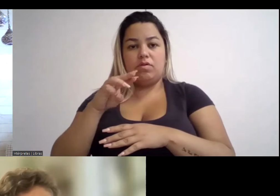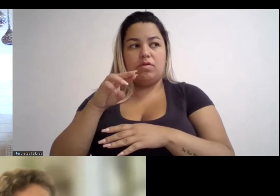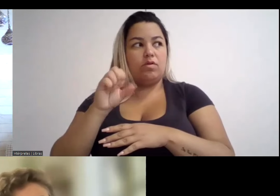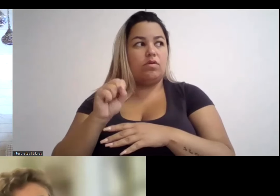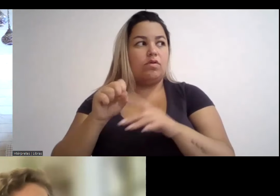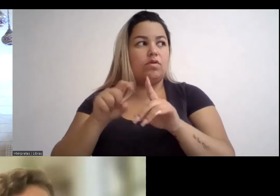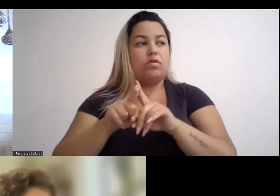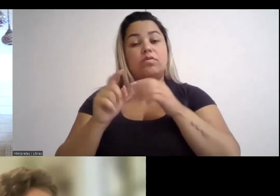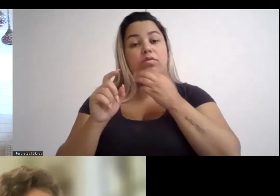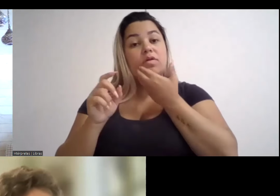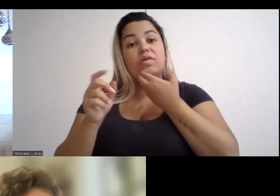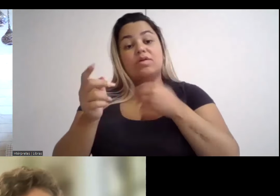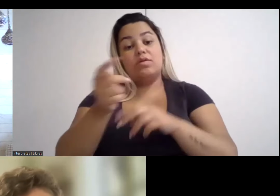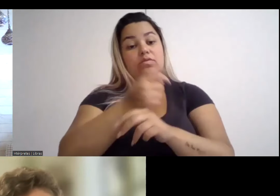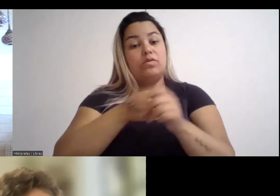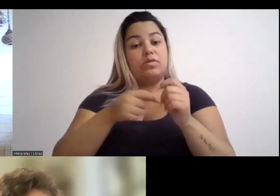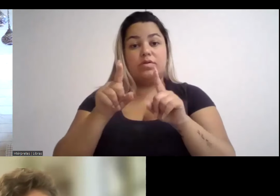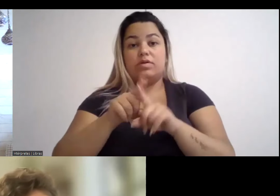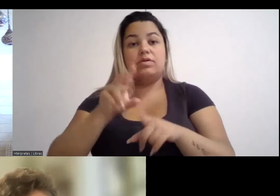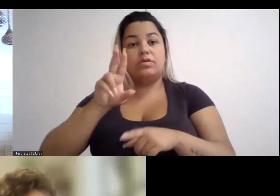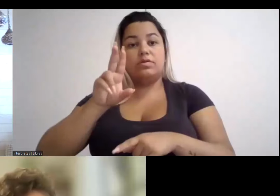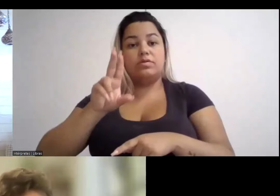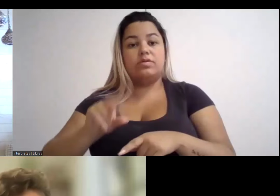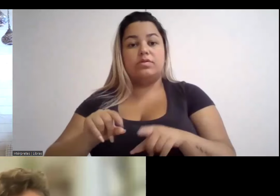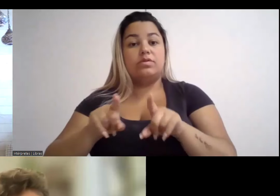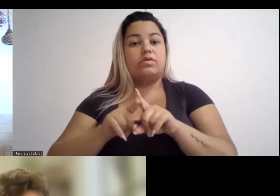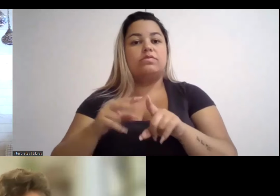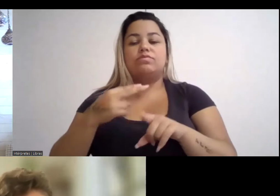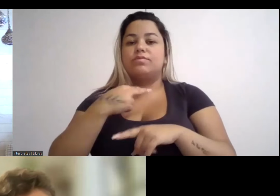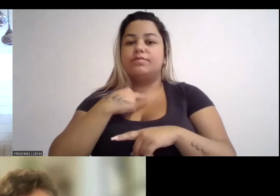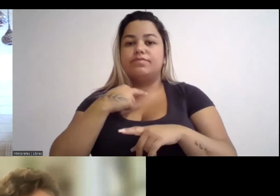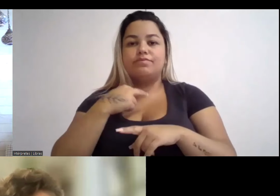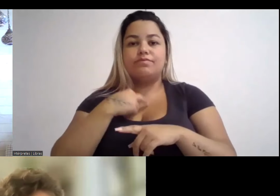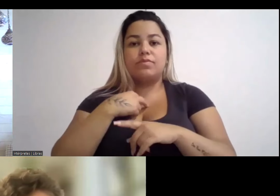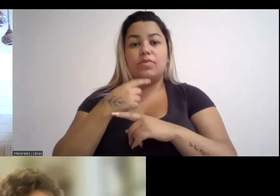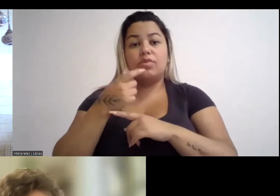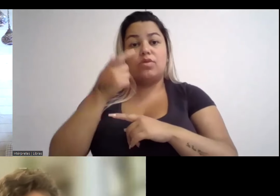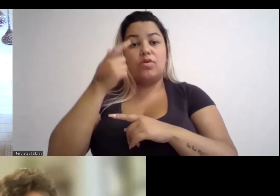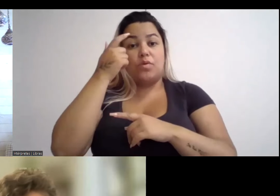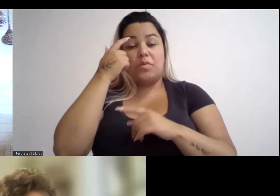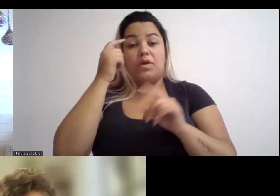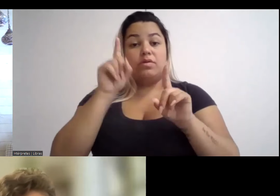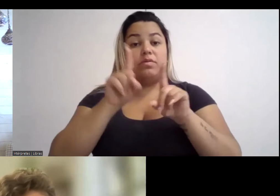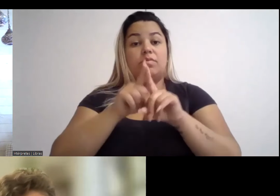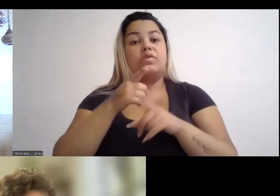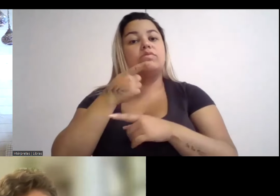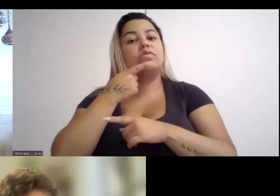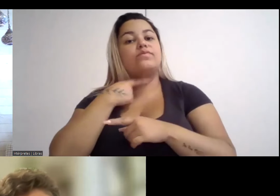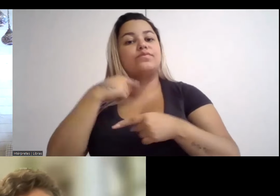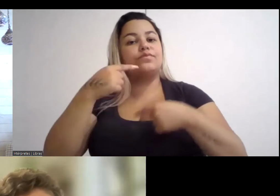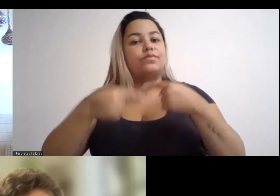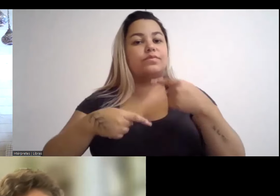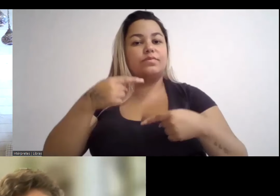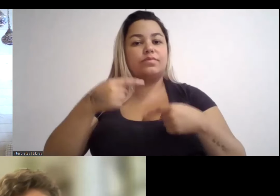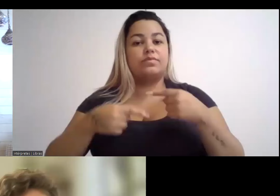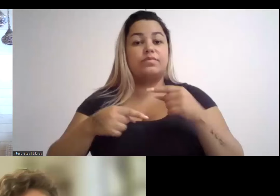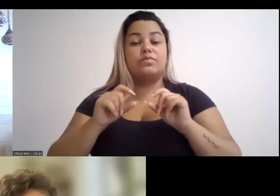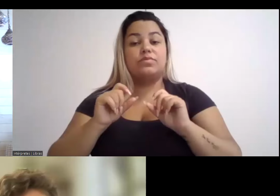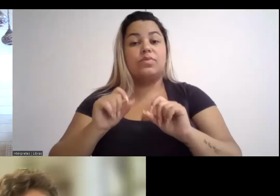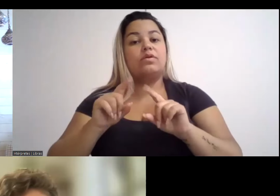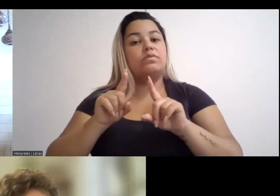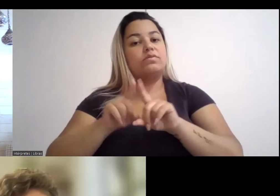como economia inovadora, não pode prescindir de um pensamento crítico e de uma vontade política, não é? Que sejam